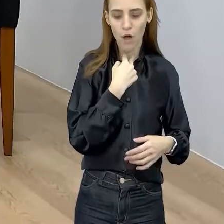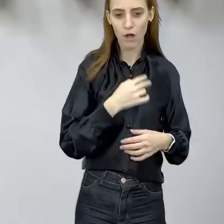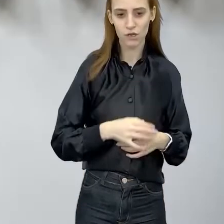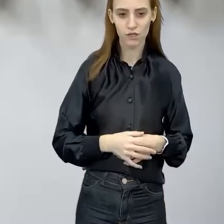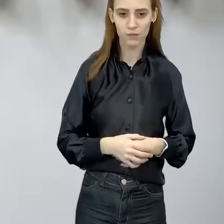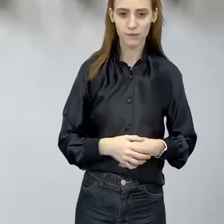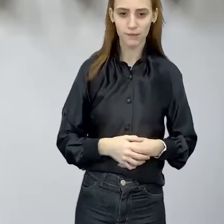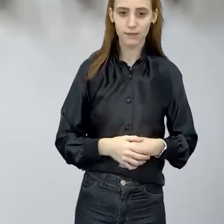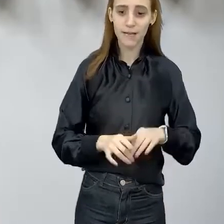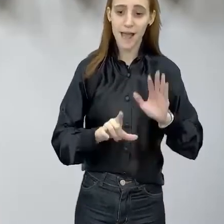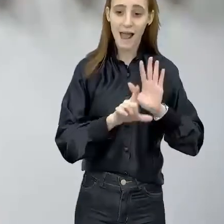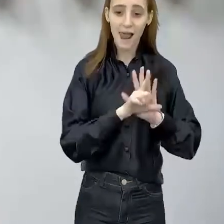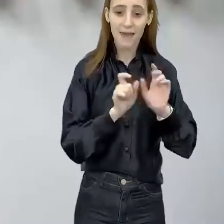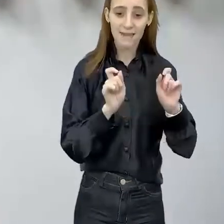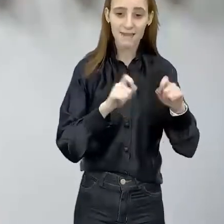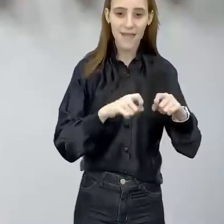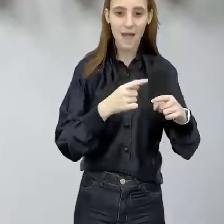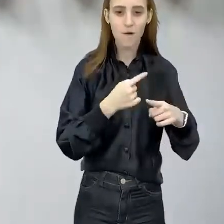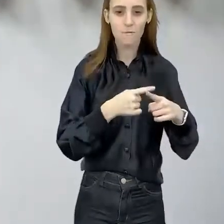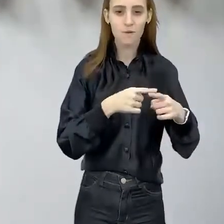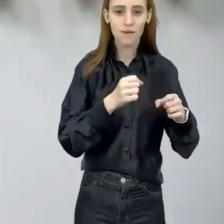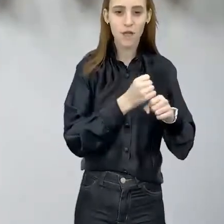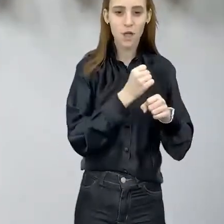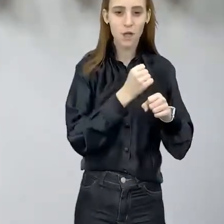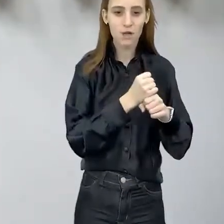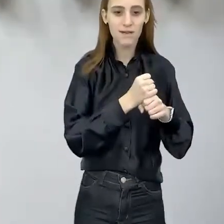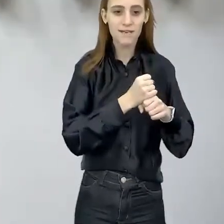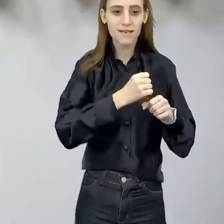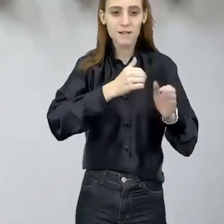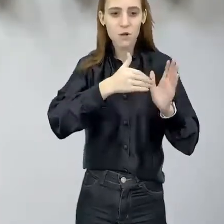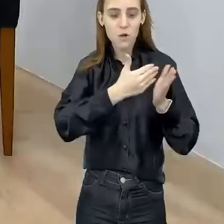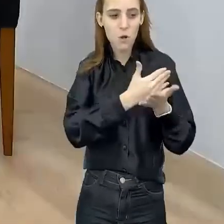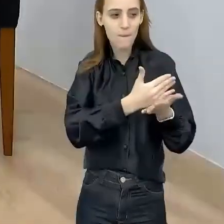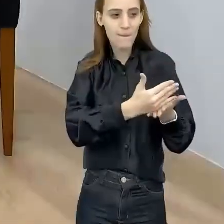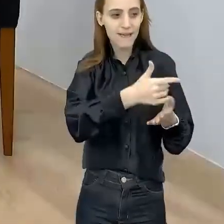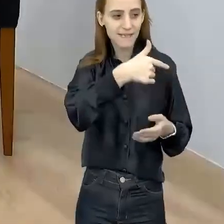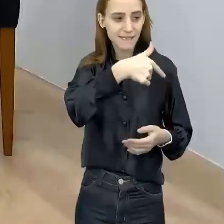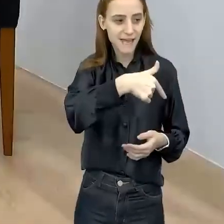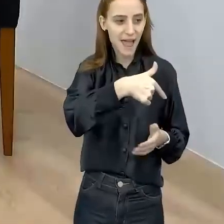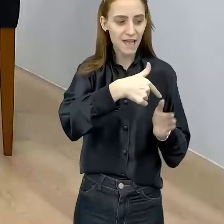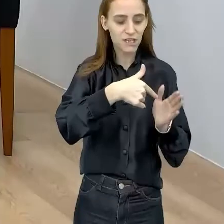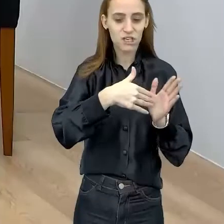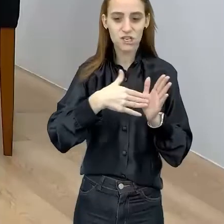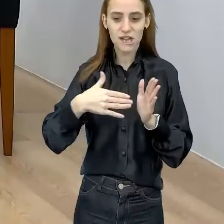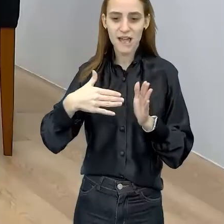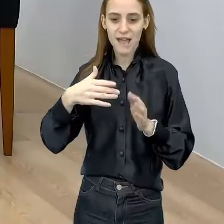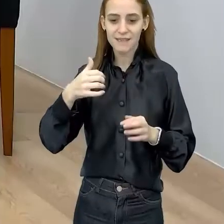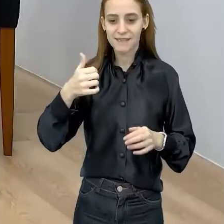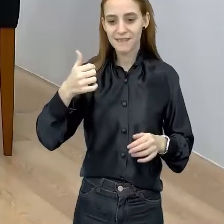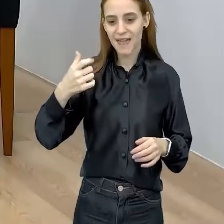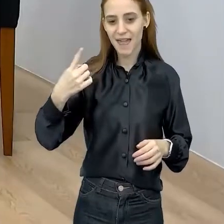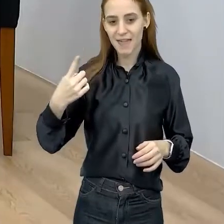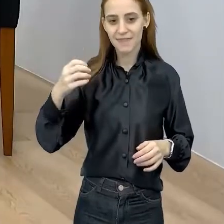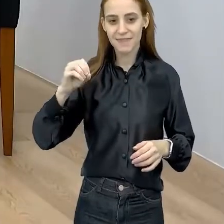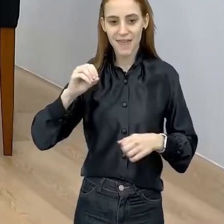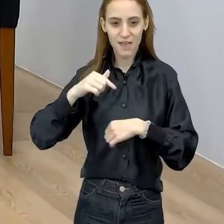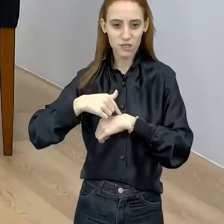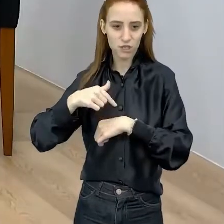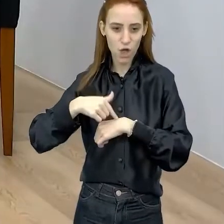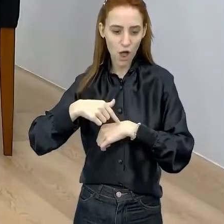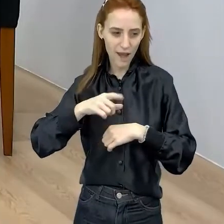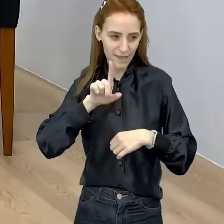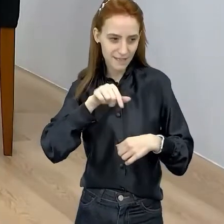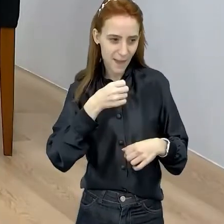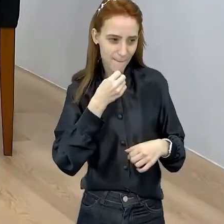a lei permite, porque a obra em Osasco é das 7 às 10, então, de segunda a sábado. Esse manifesto vai ser